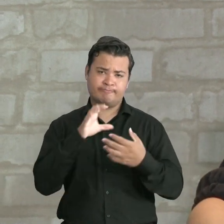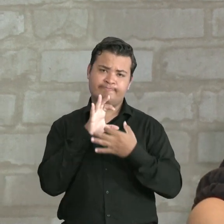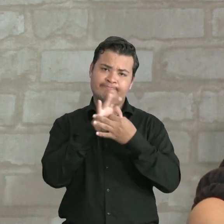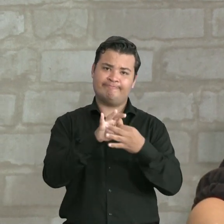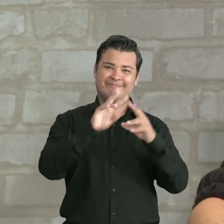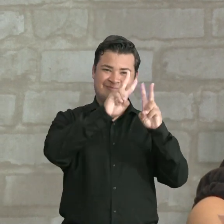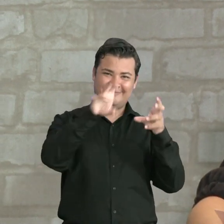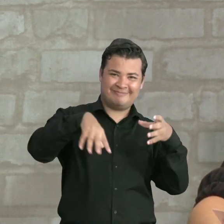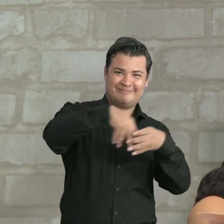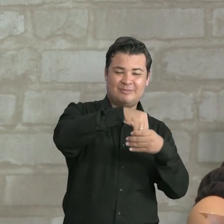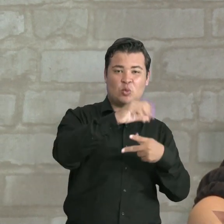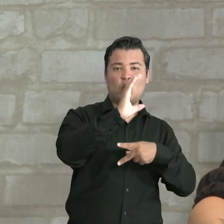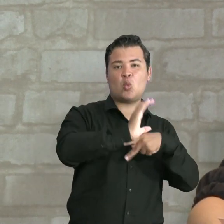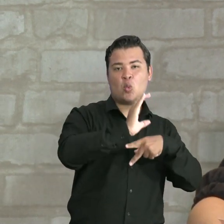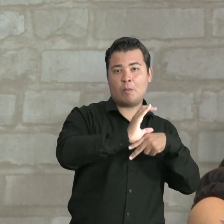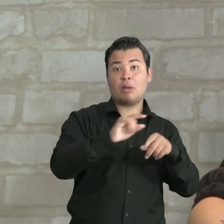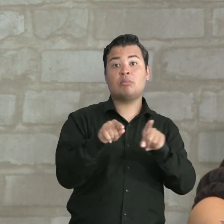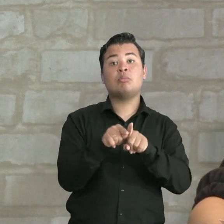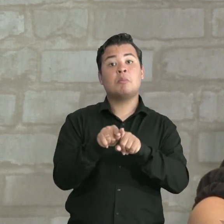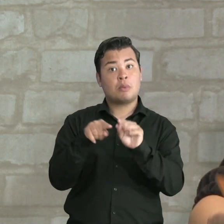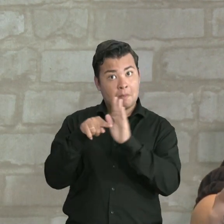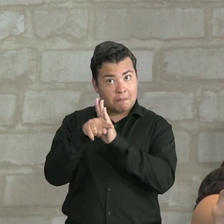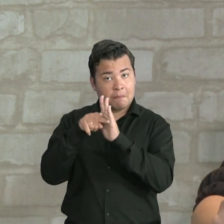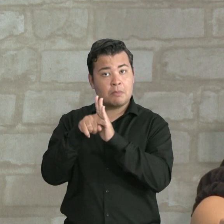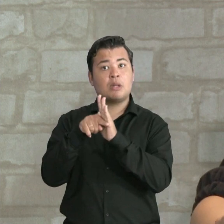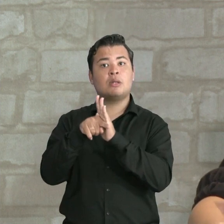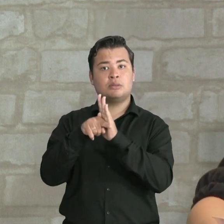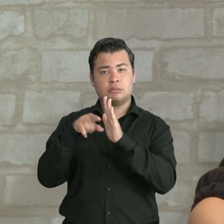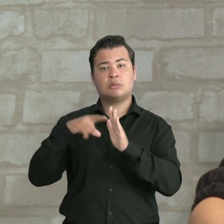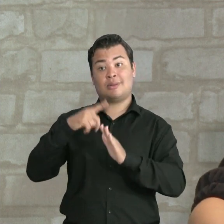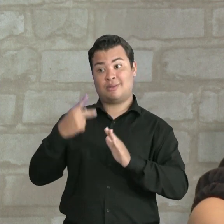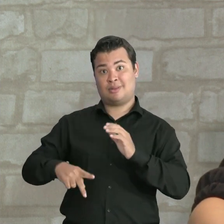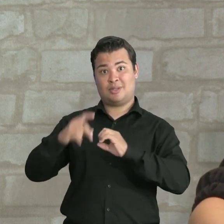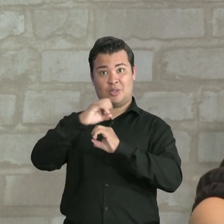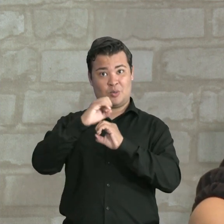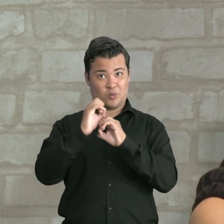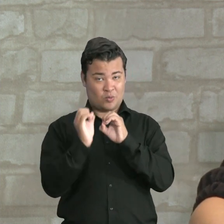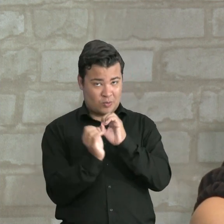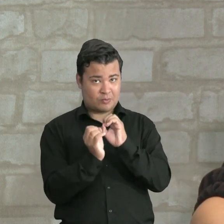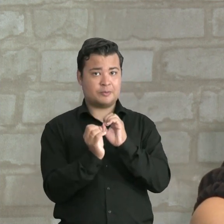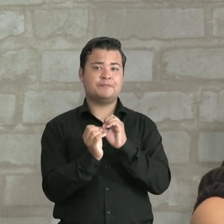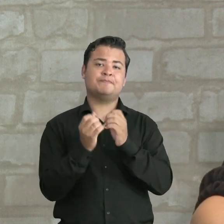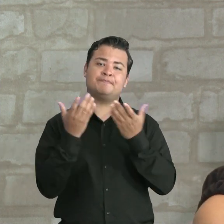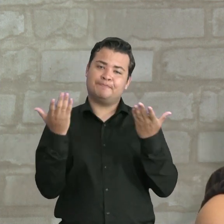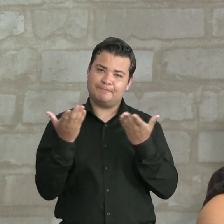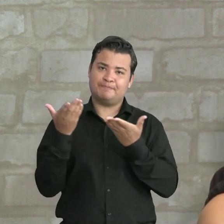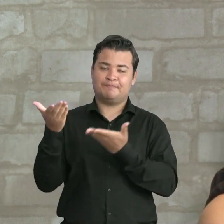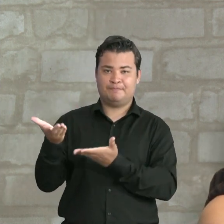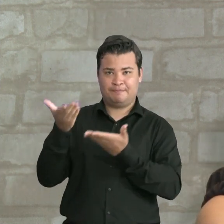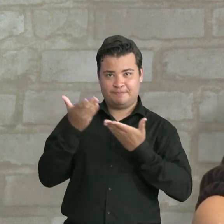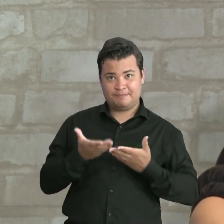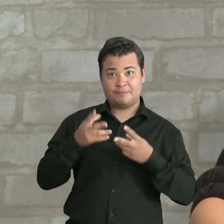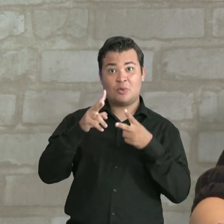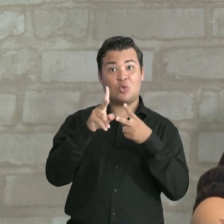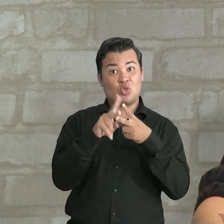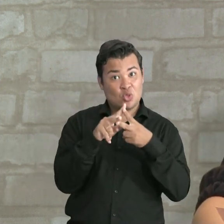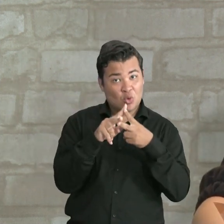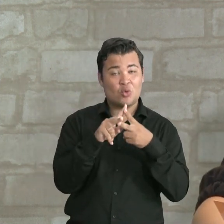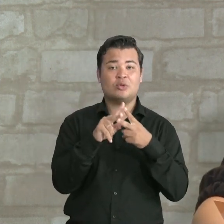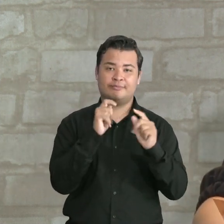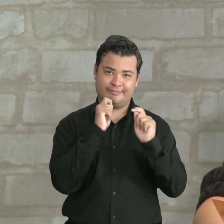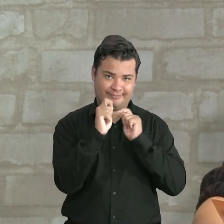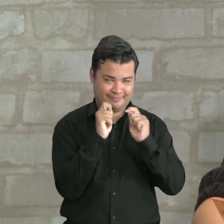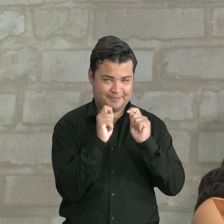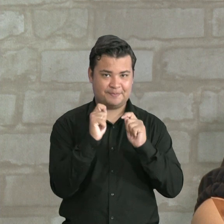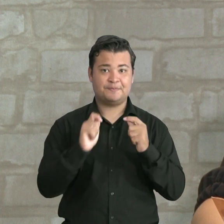do COMPEX e também da pesquisa que é desenvolvida aqui na Universidade Federal de Goiás, eu conto hoje com 2